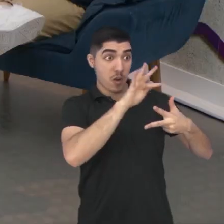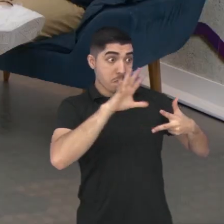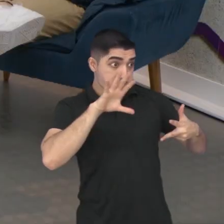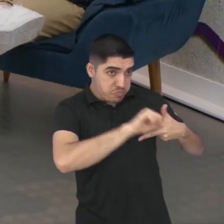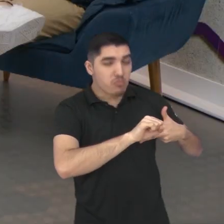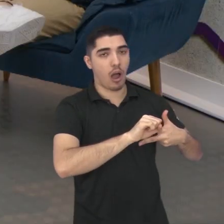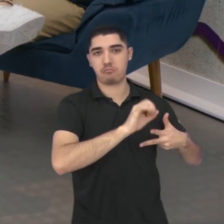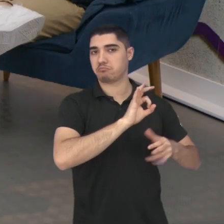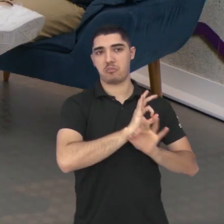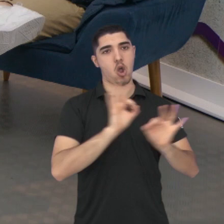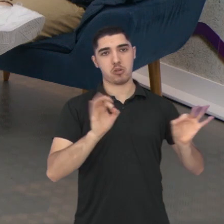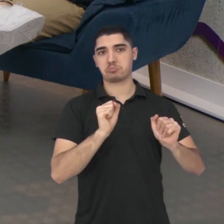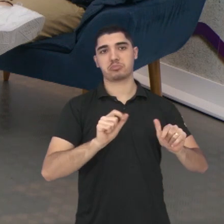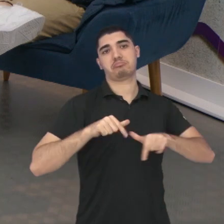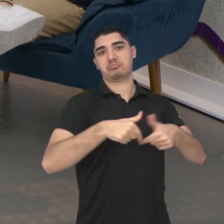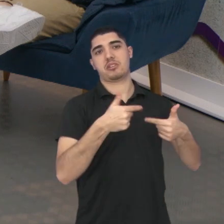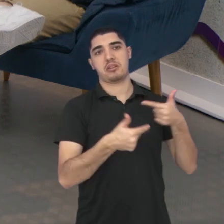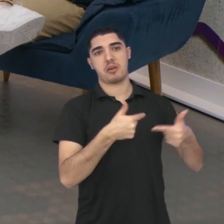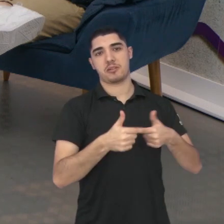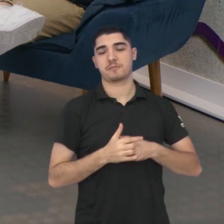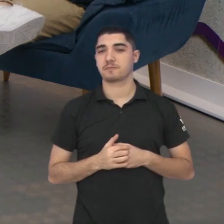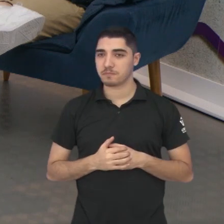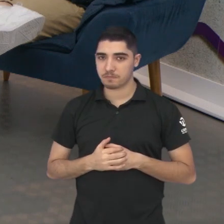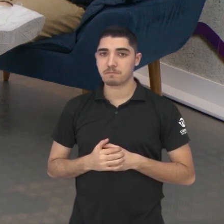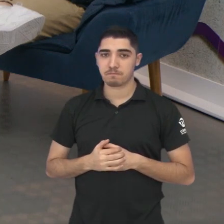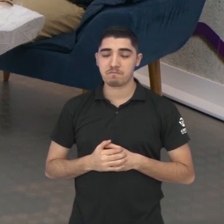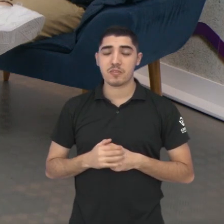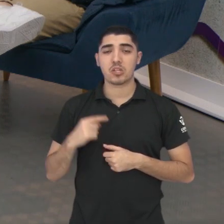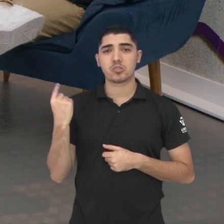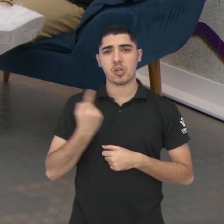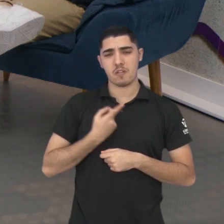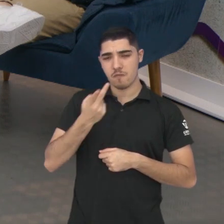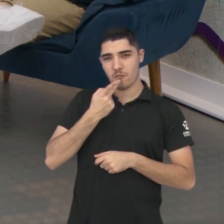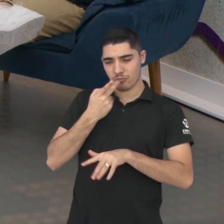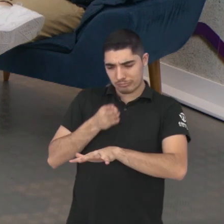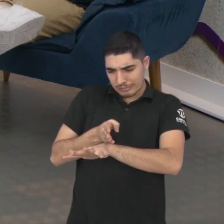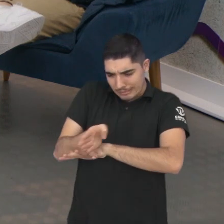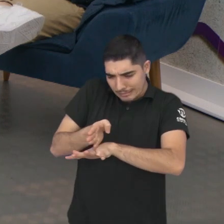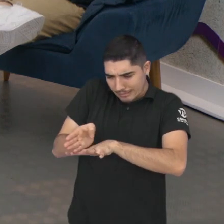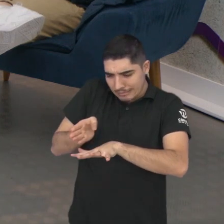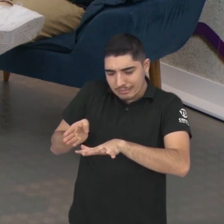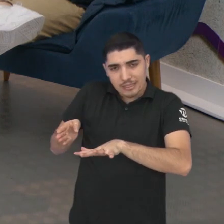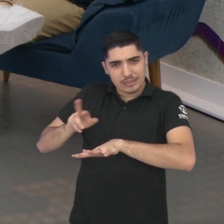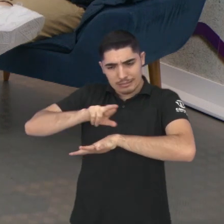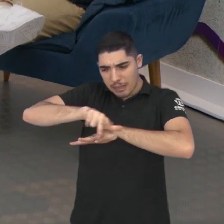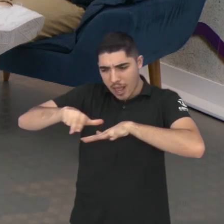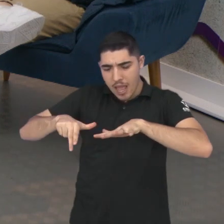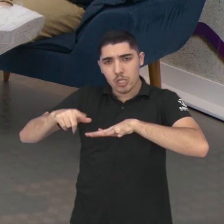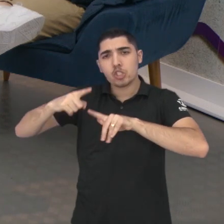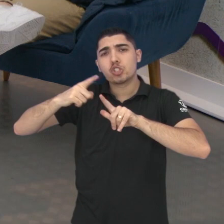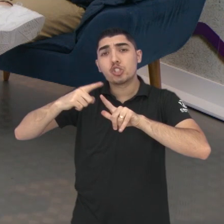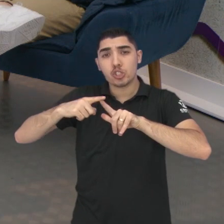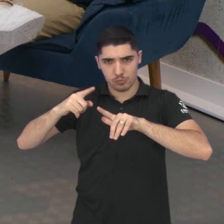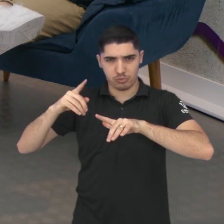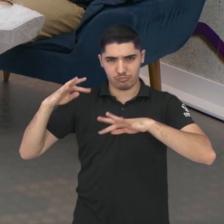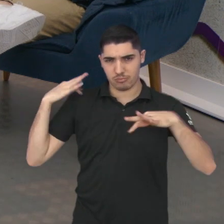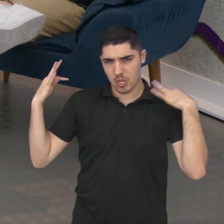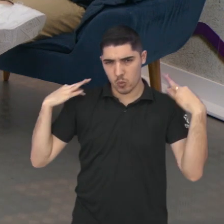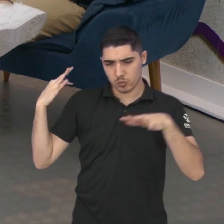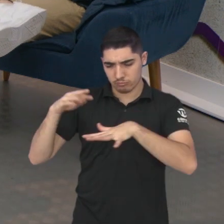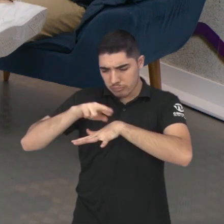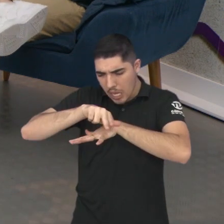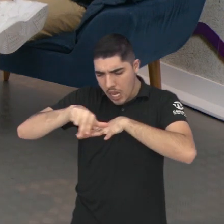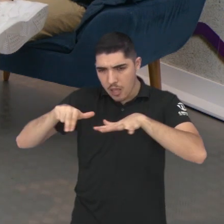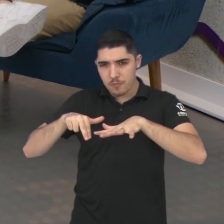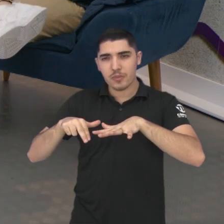A gente estava conversando sobre os segmentos do turismo, são vários, né? Aqui em São José a gente tem um